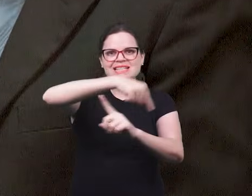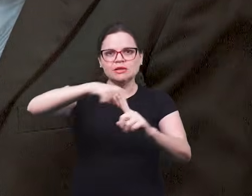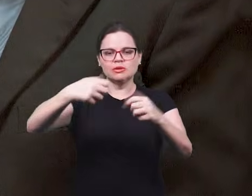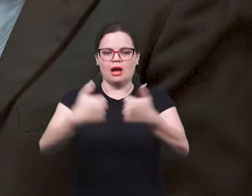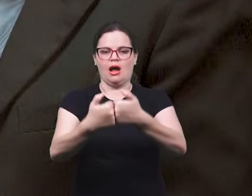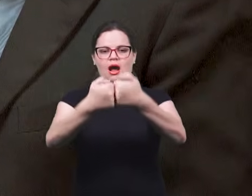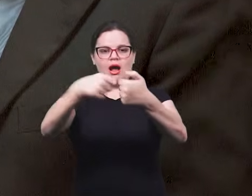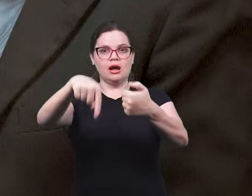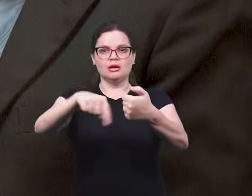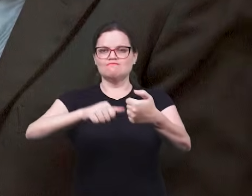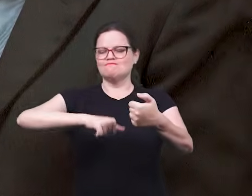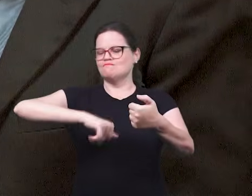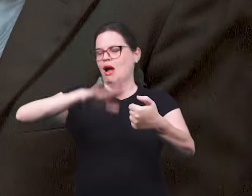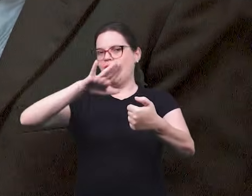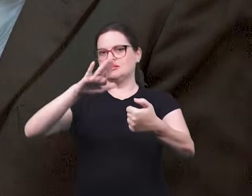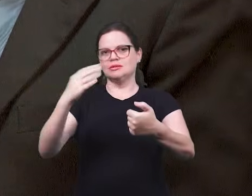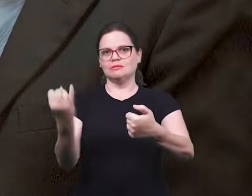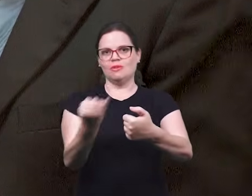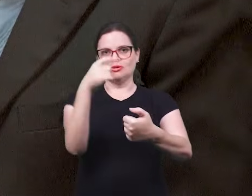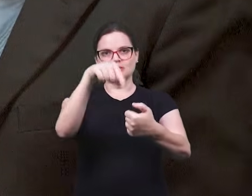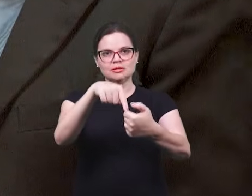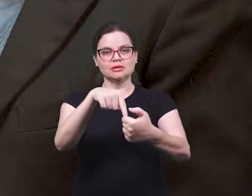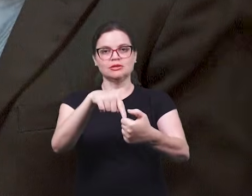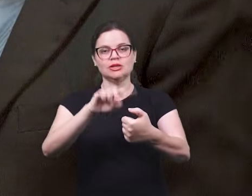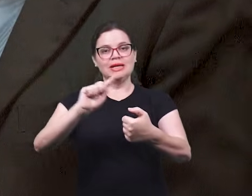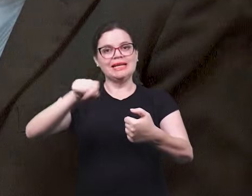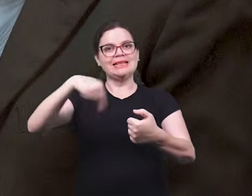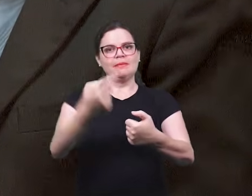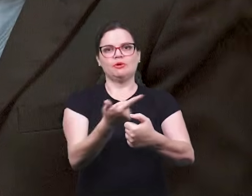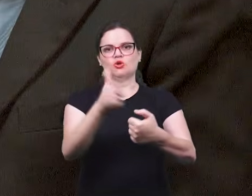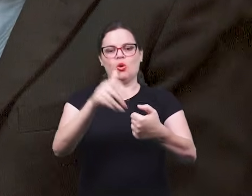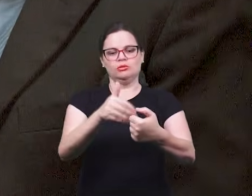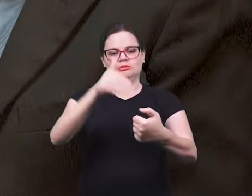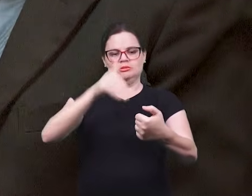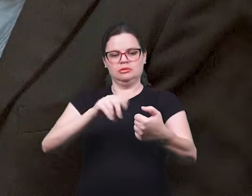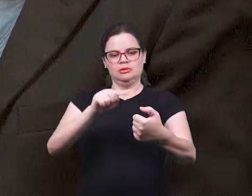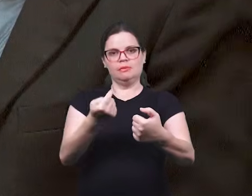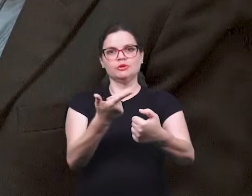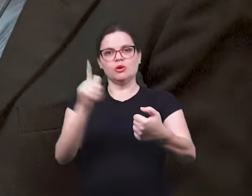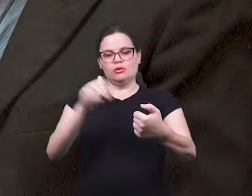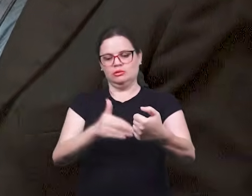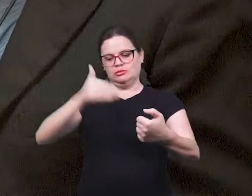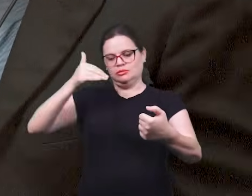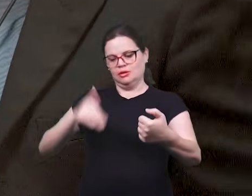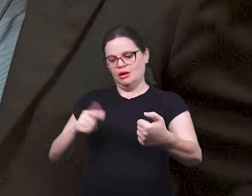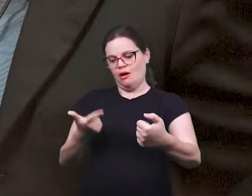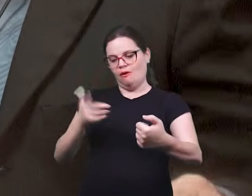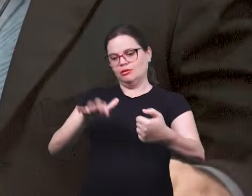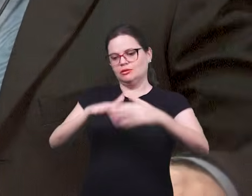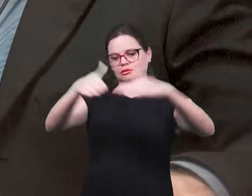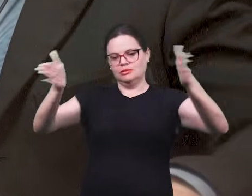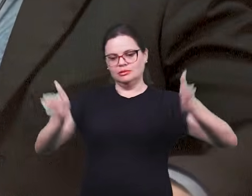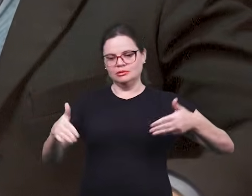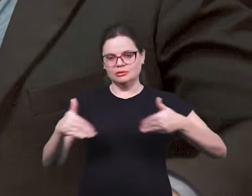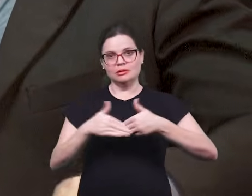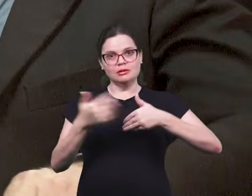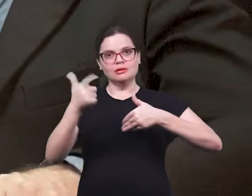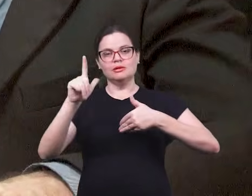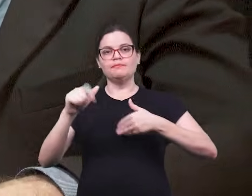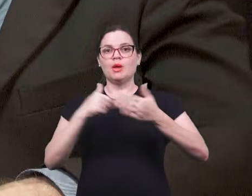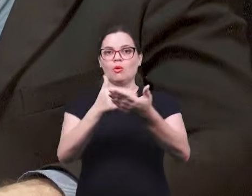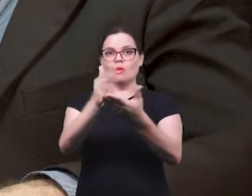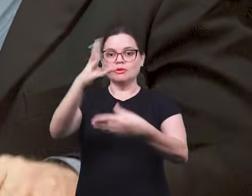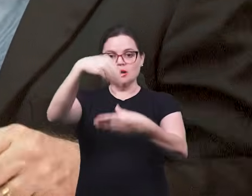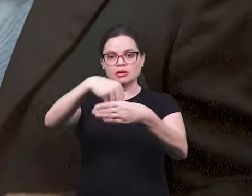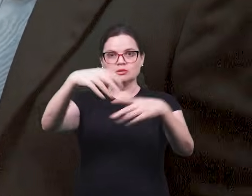santo dos santos, para fora, porque o homem está lá fora. O homem que Deus quer resgatar, que vai entrar lá pela porta do tabernáculo, mas